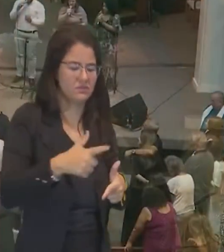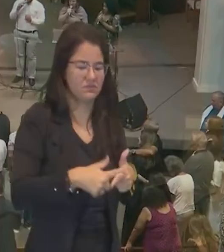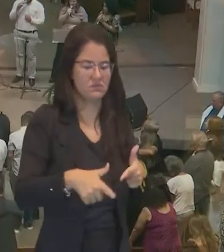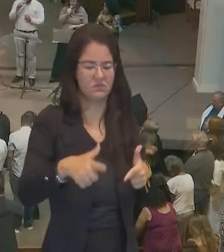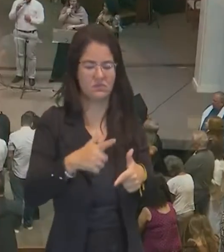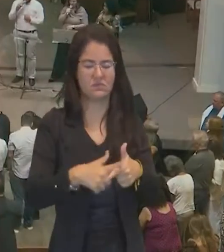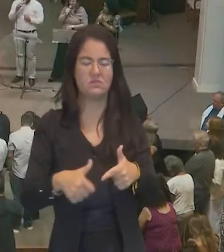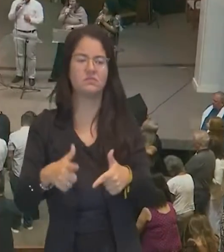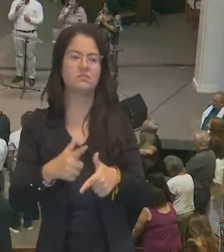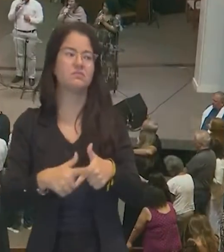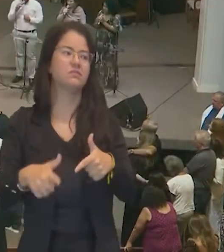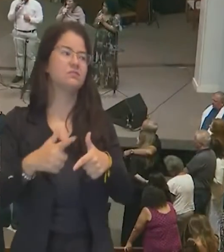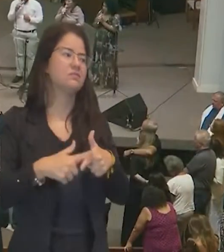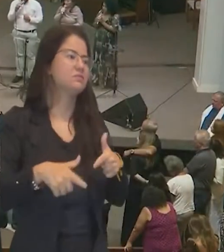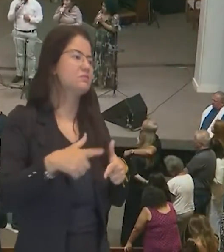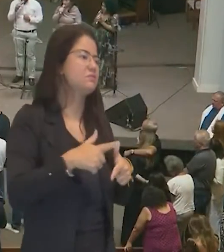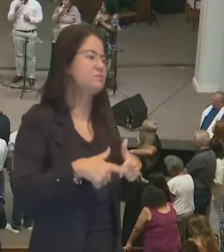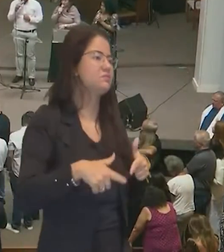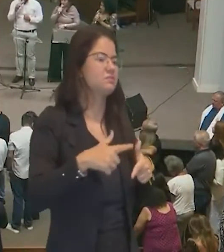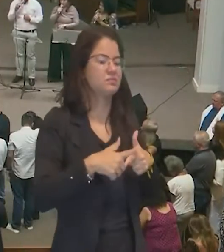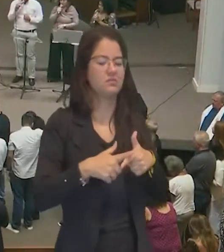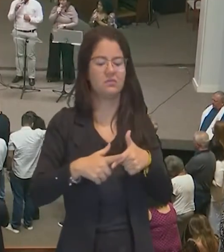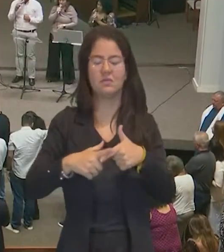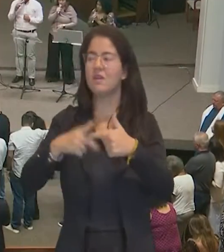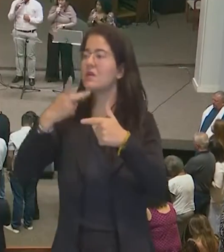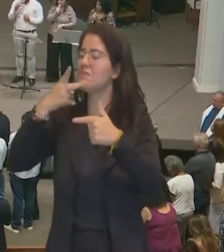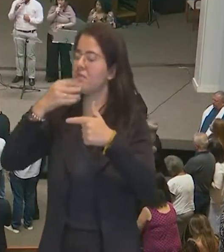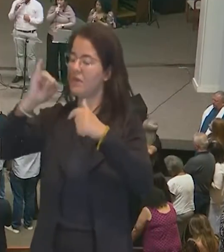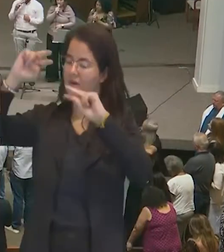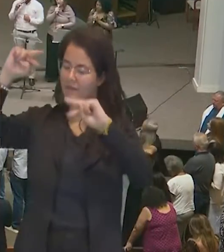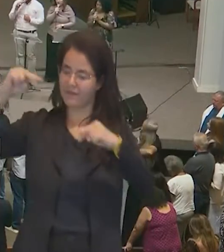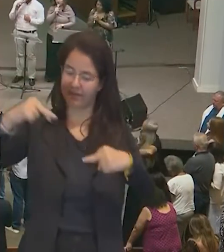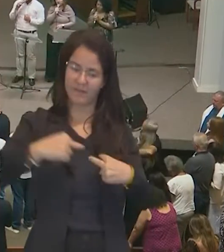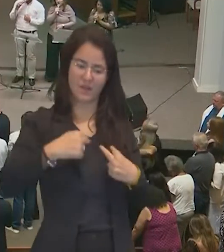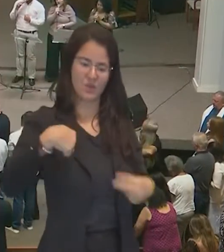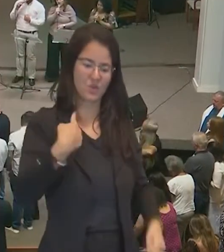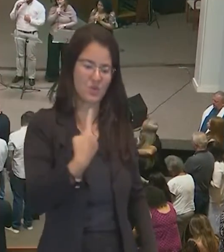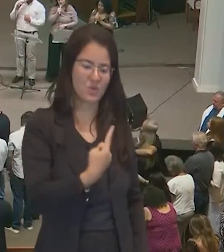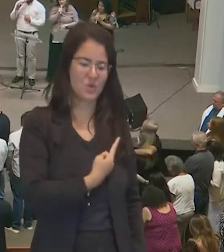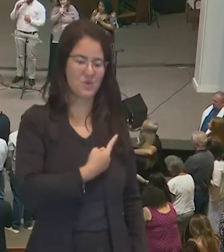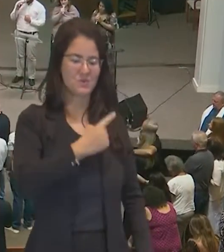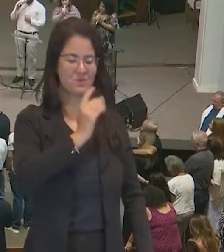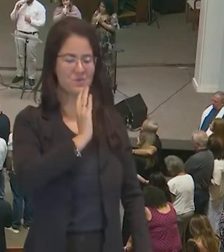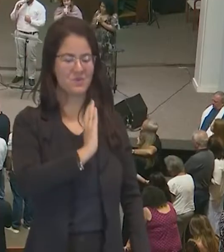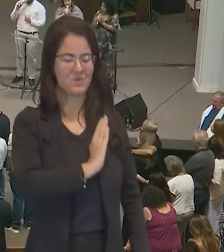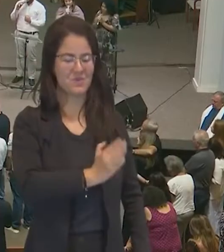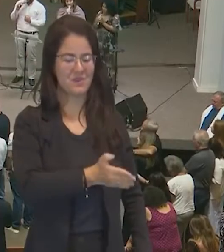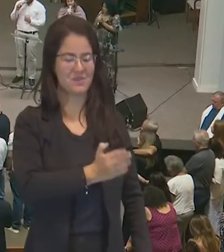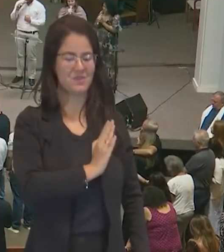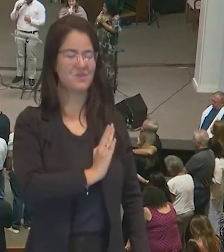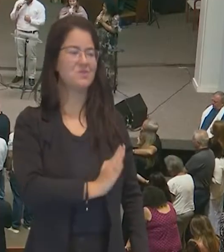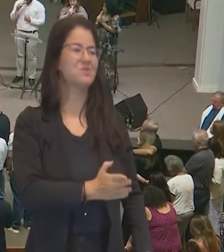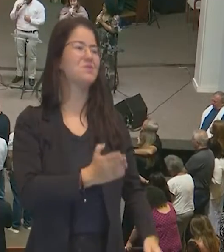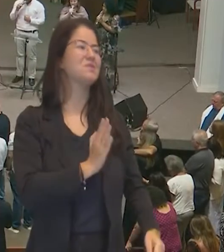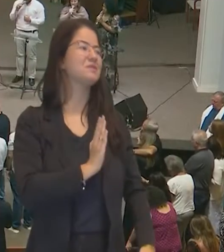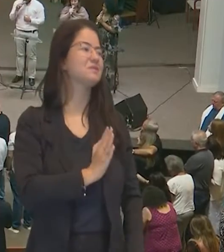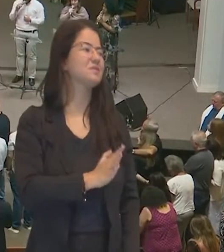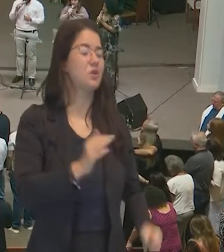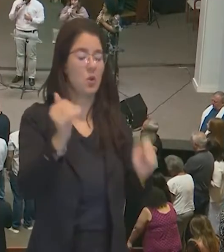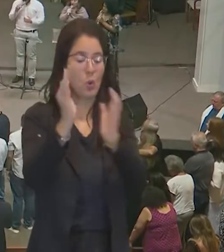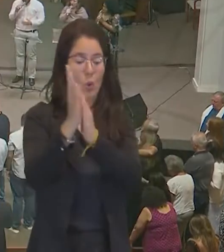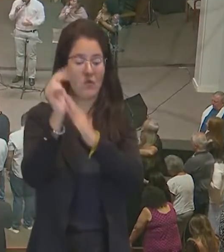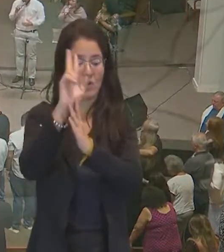do Senhor está aqui nessa noite. Aleluia, louvado seja o nome do Senhor.